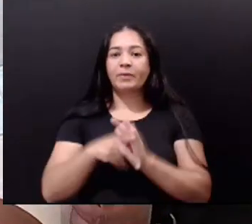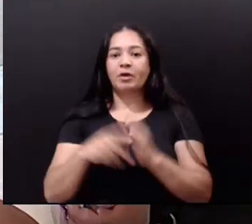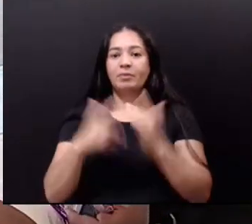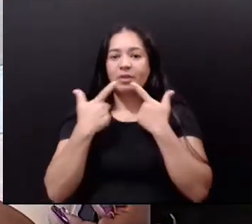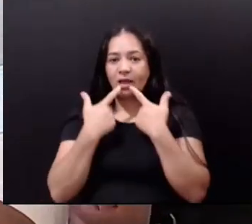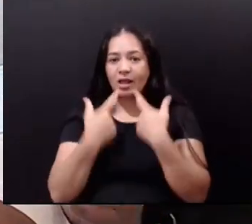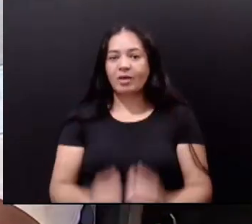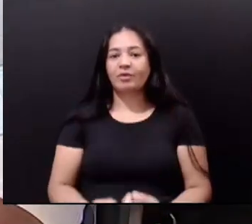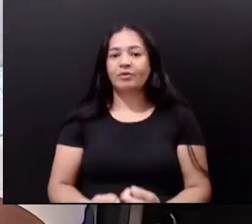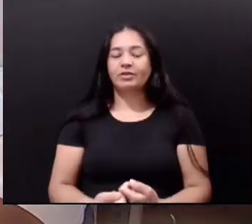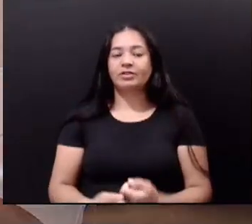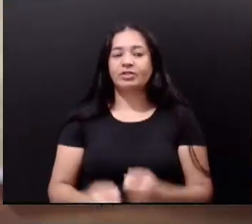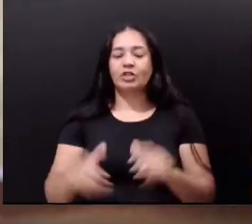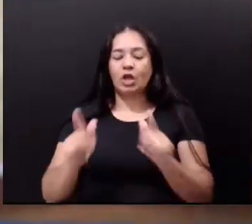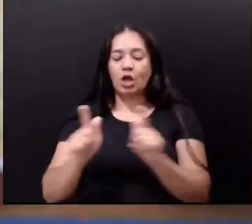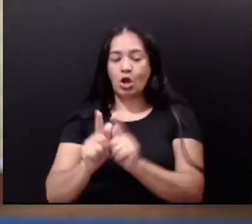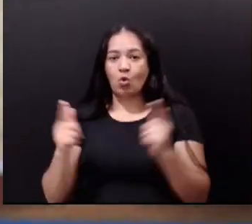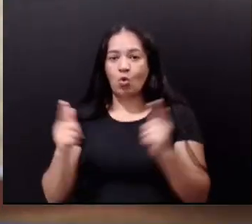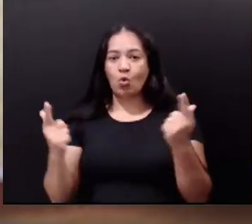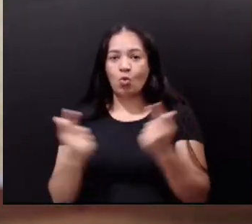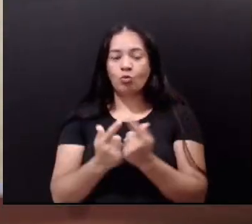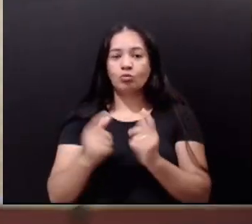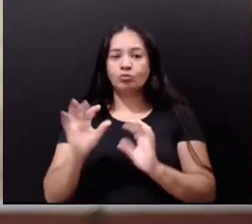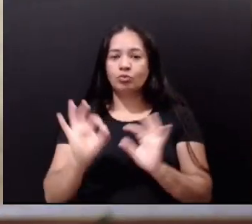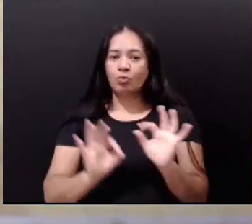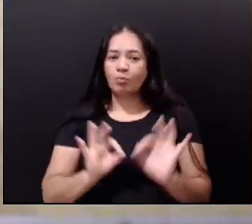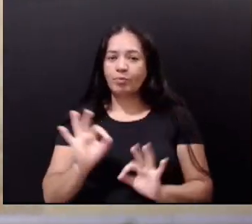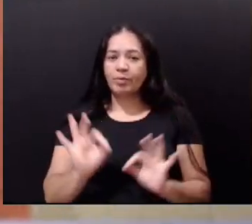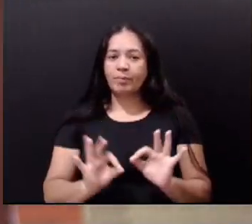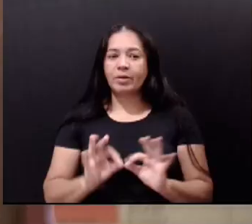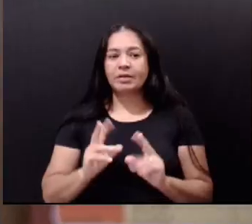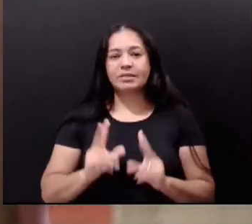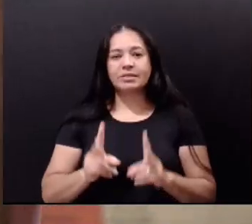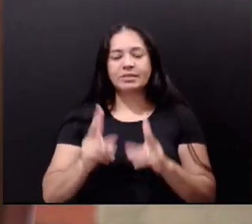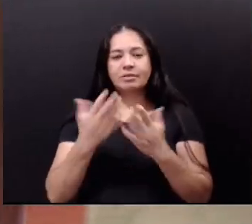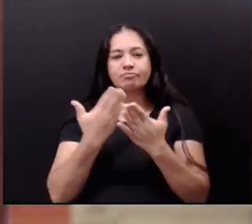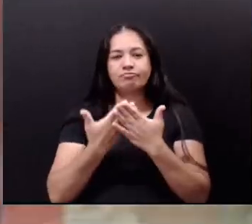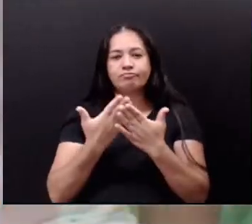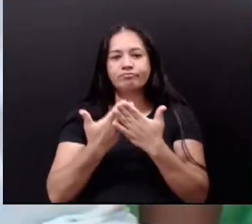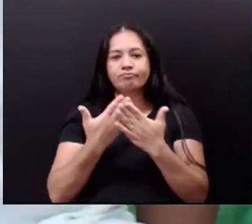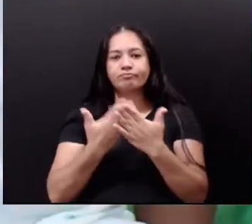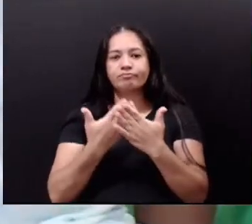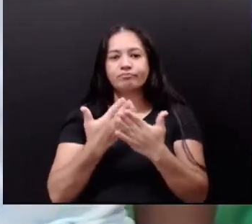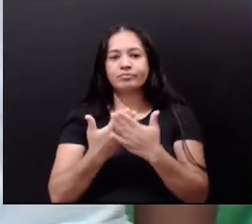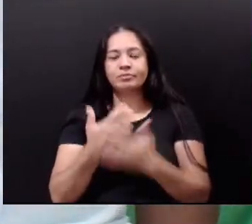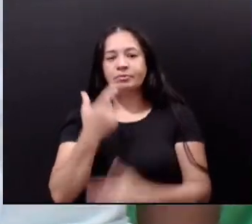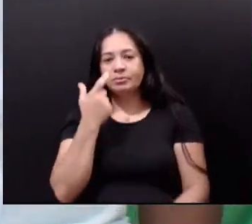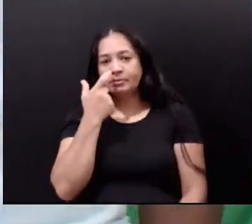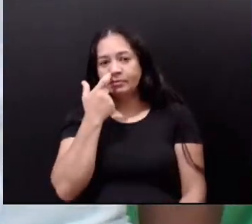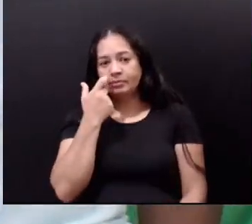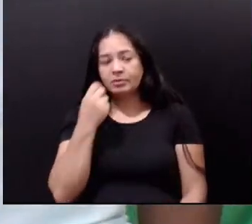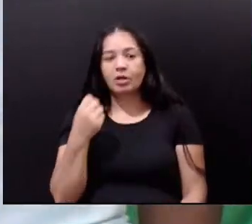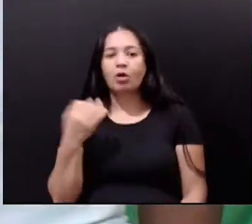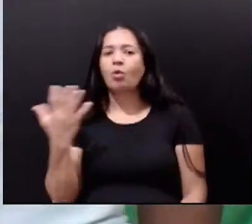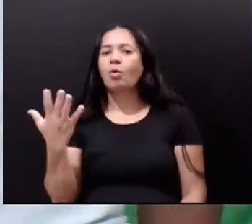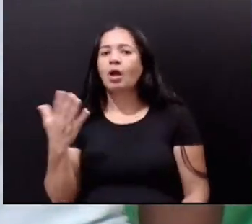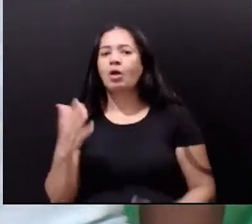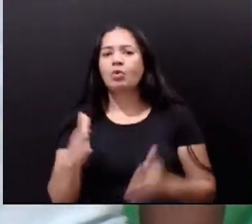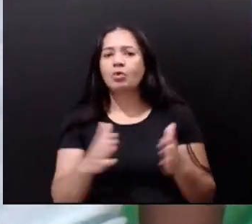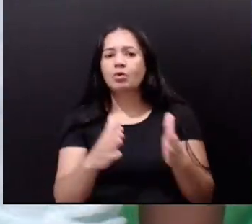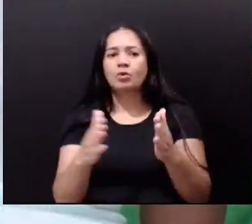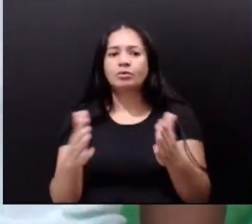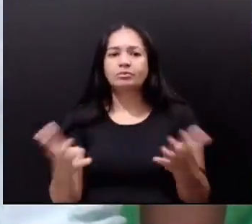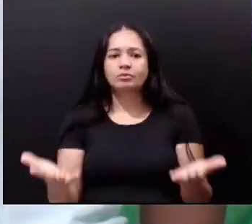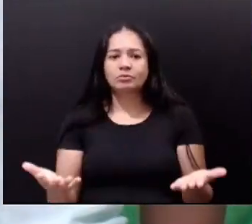equipe preparada, né, o tempo todo estudando sobre esse percurso, qual que é esse percurso, né? E essa